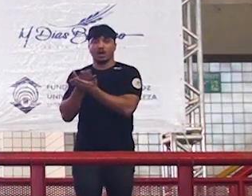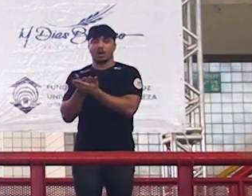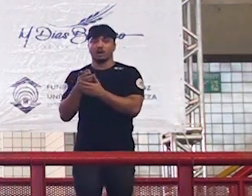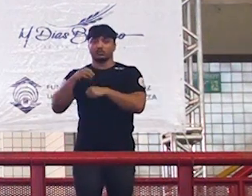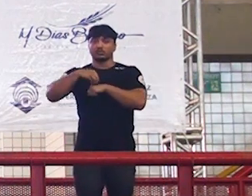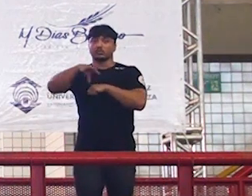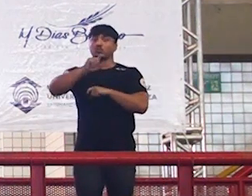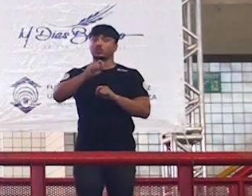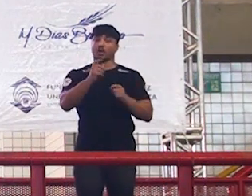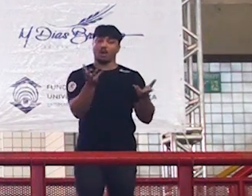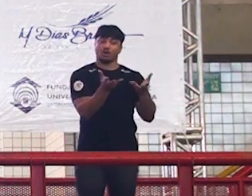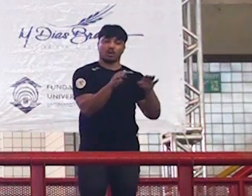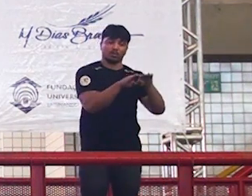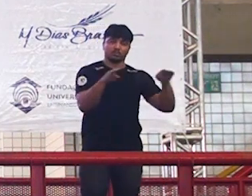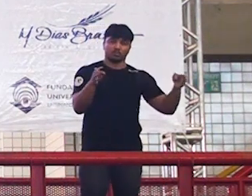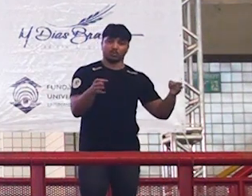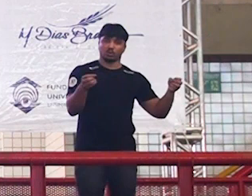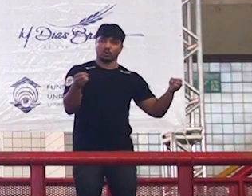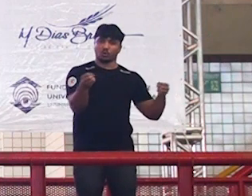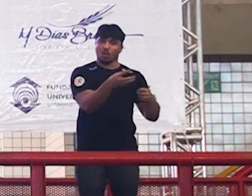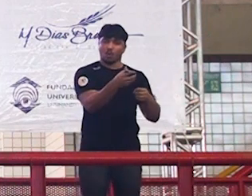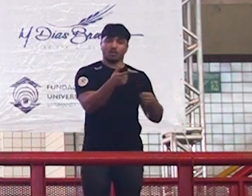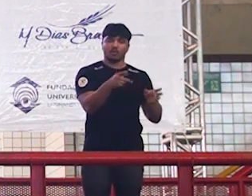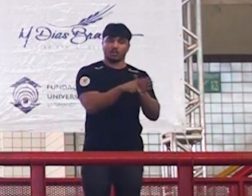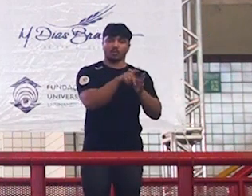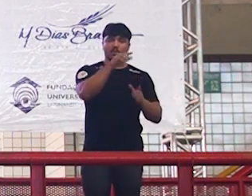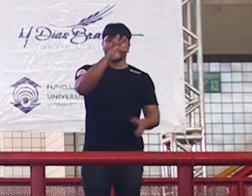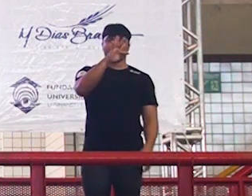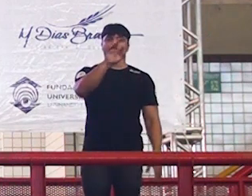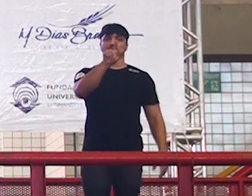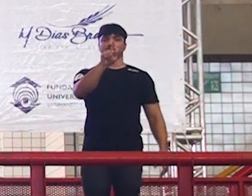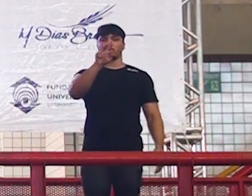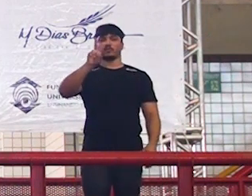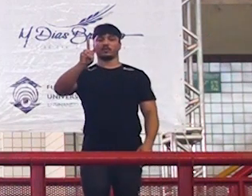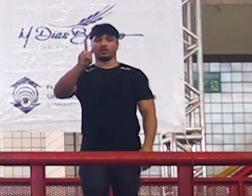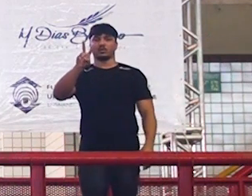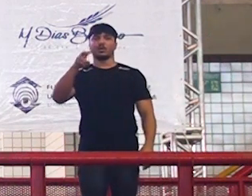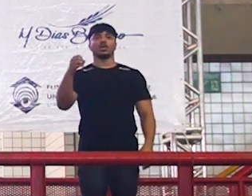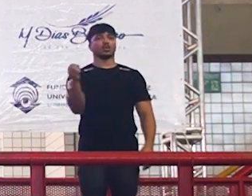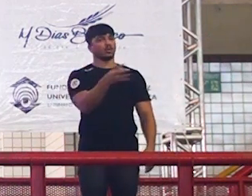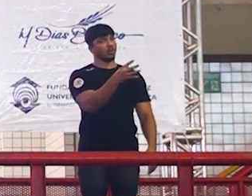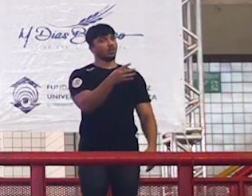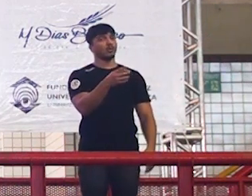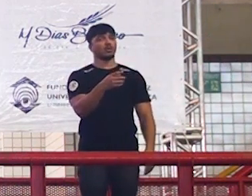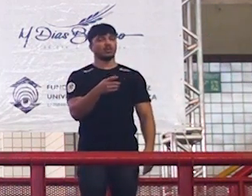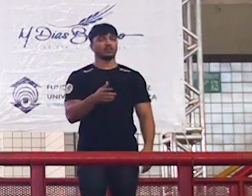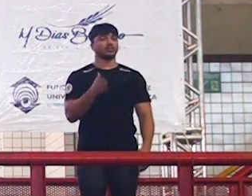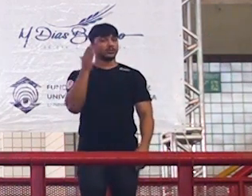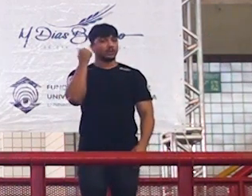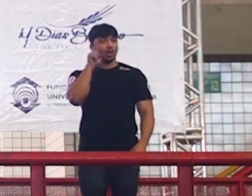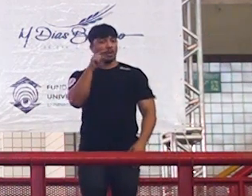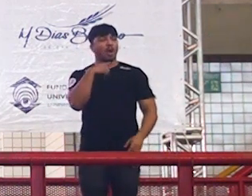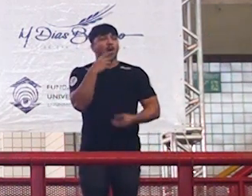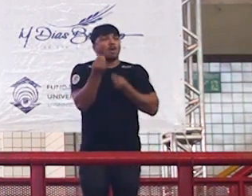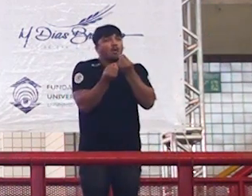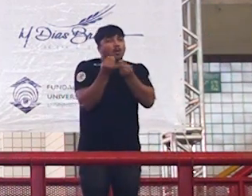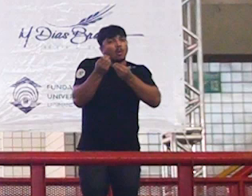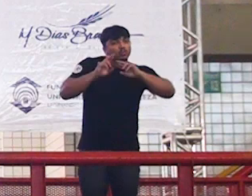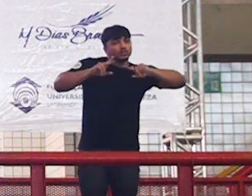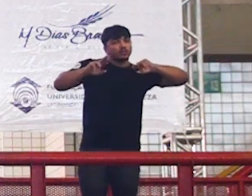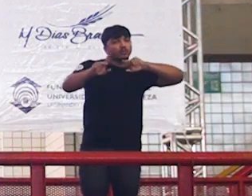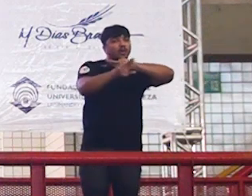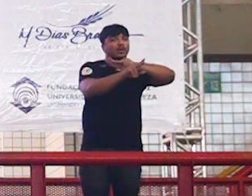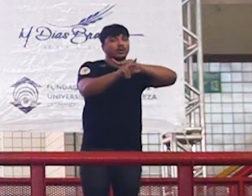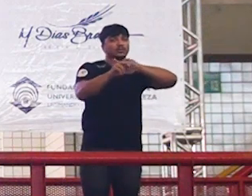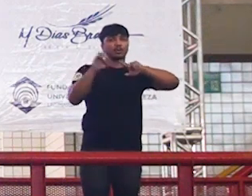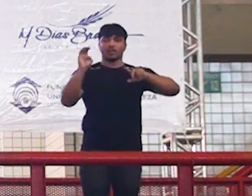a banca que chegou aí, a FGV, é uma nova banca. Sabe-se lá se eles não querem uma realidade além